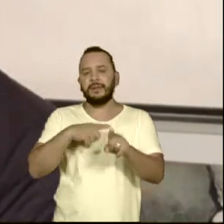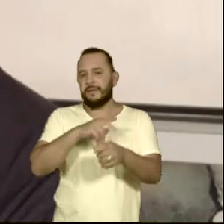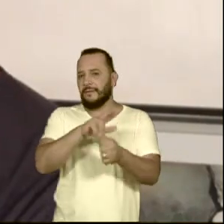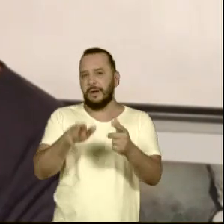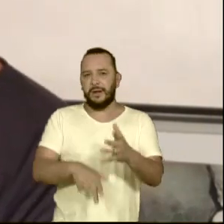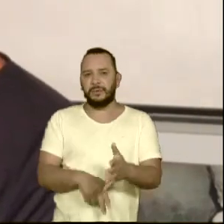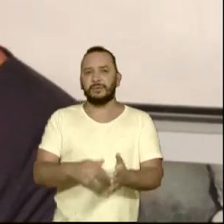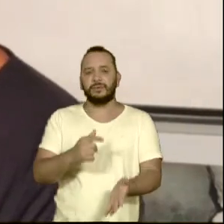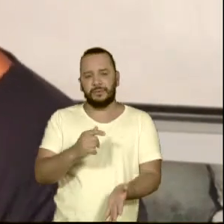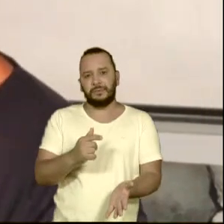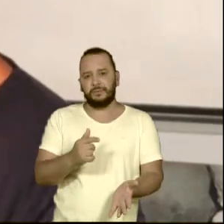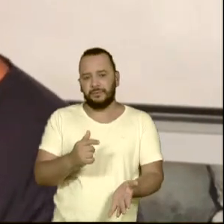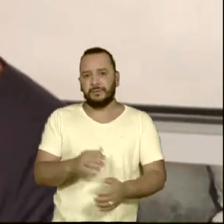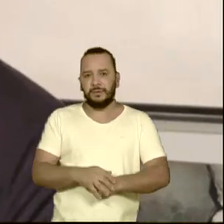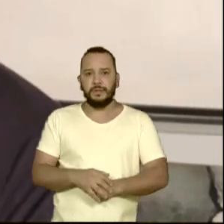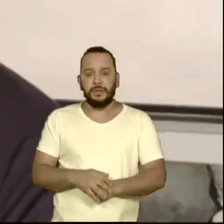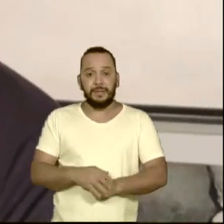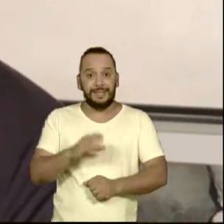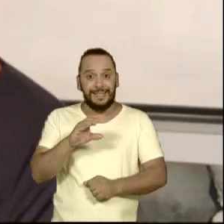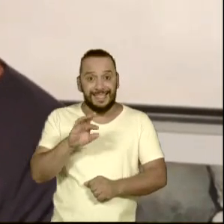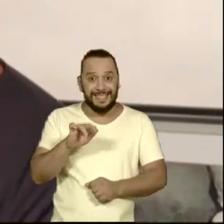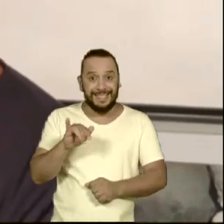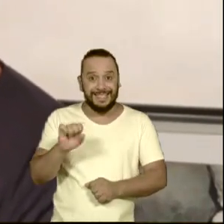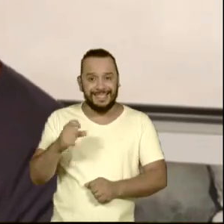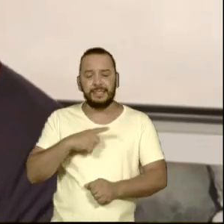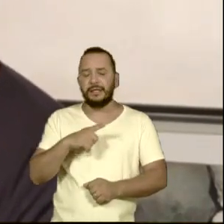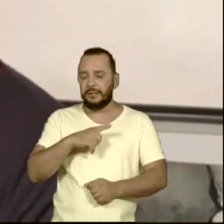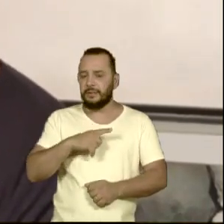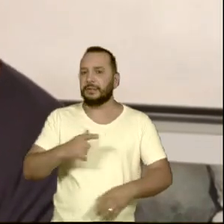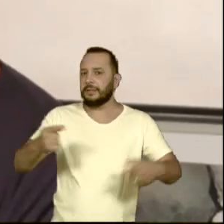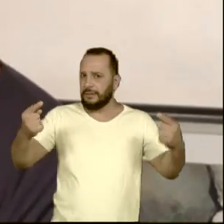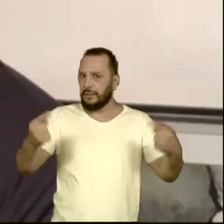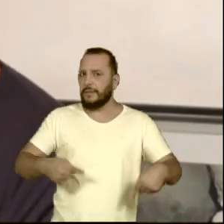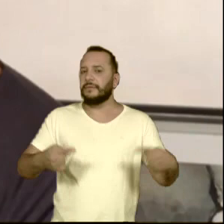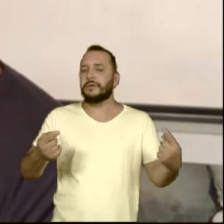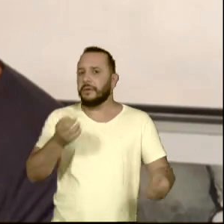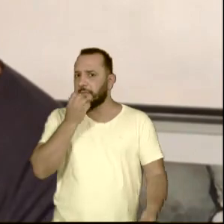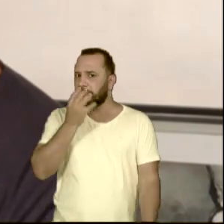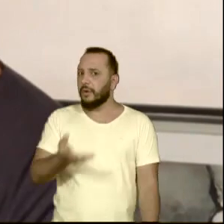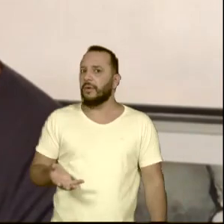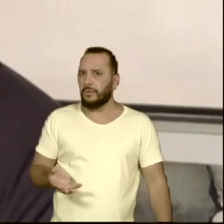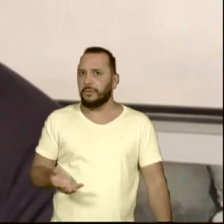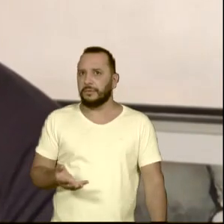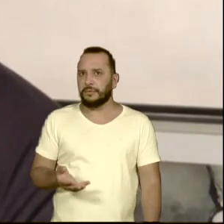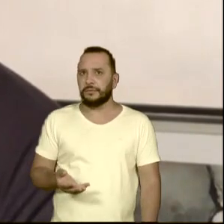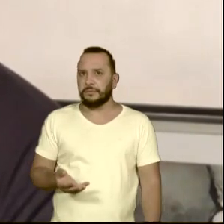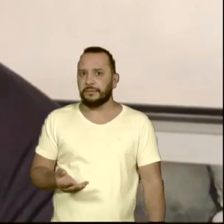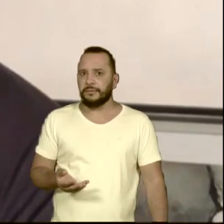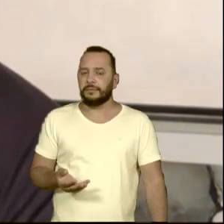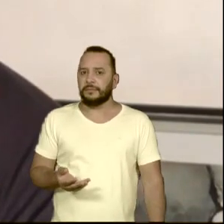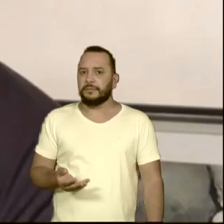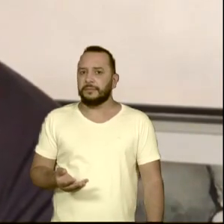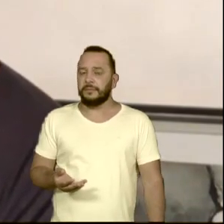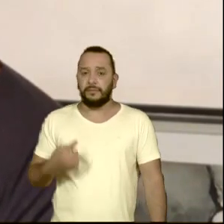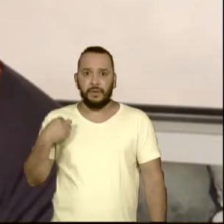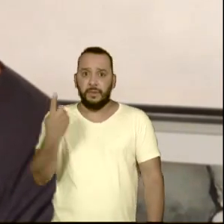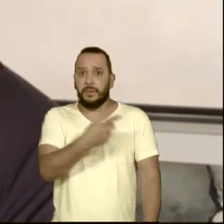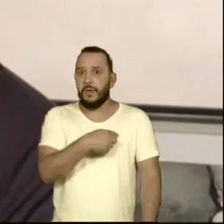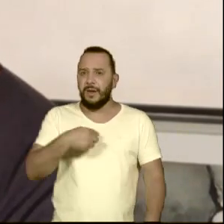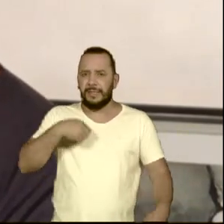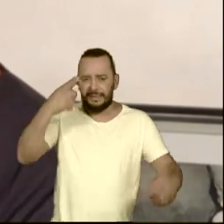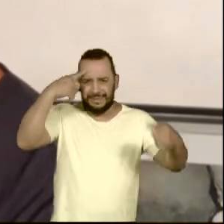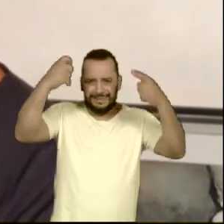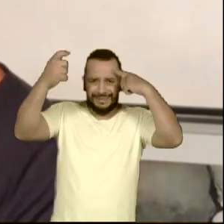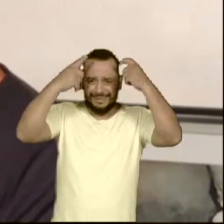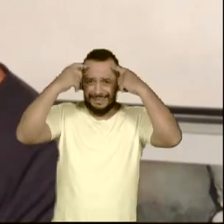Cris, eu acho que foi um desafio tão bom isso. Eu acho que a gente ser criativo em aula é